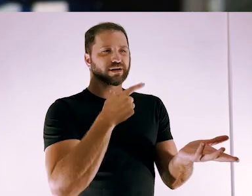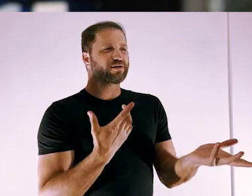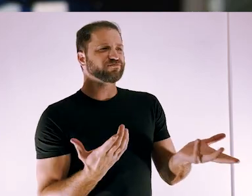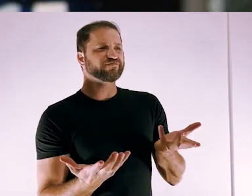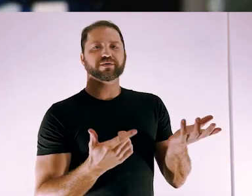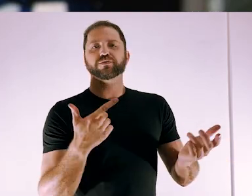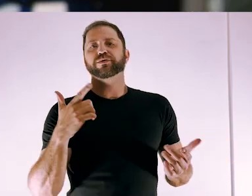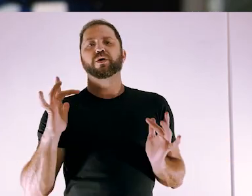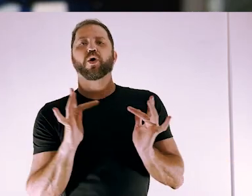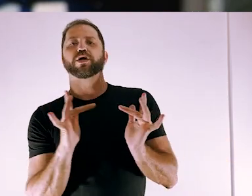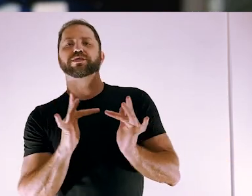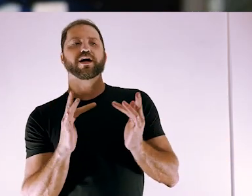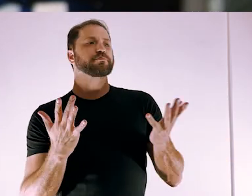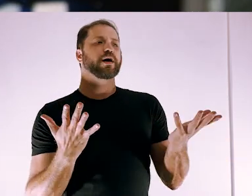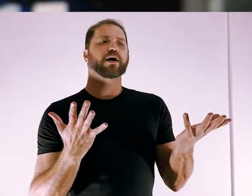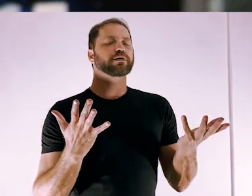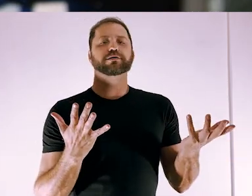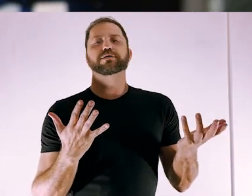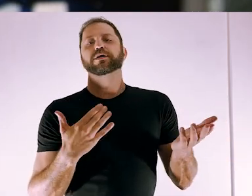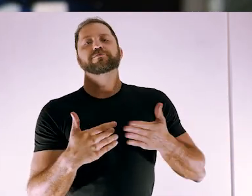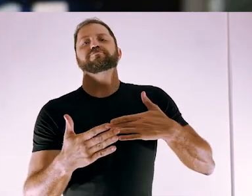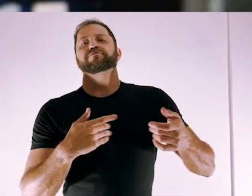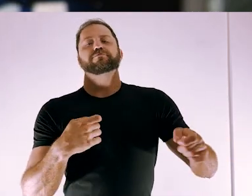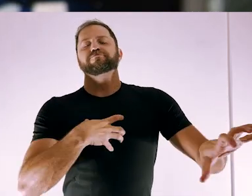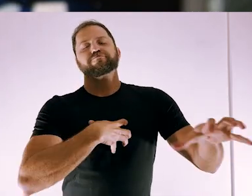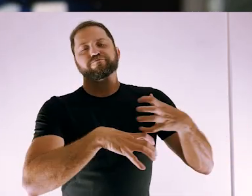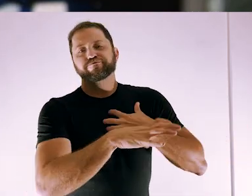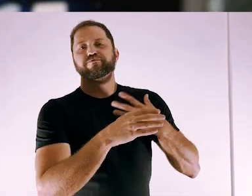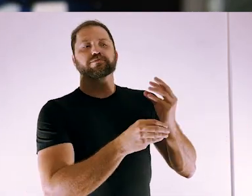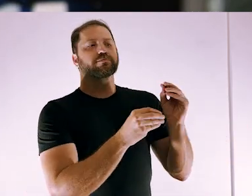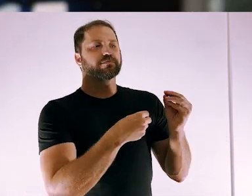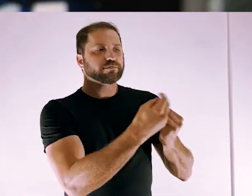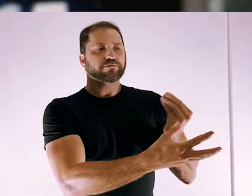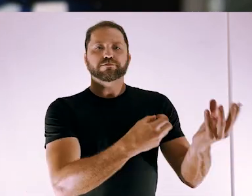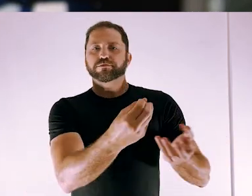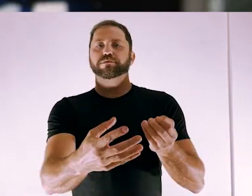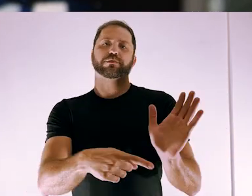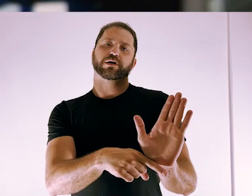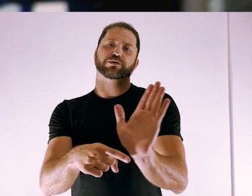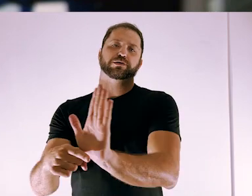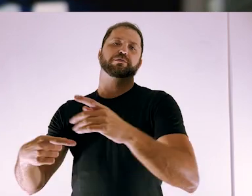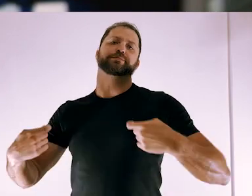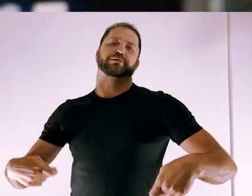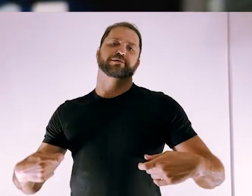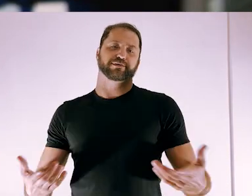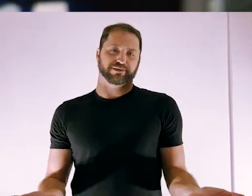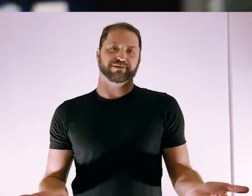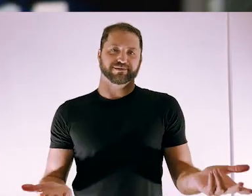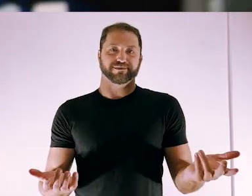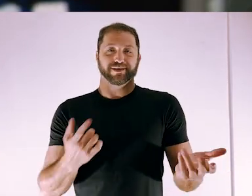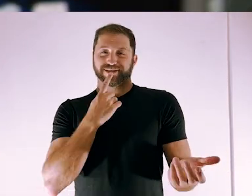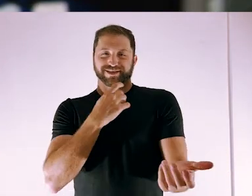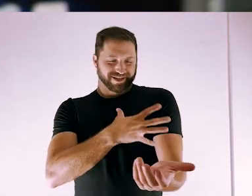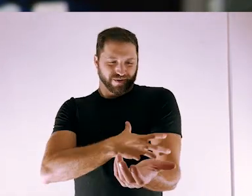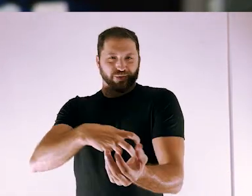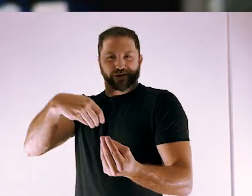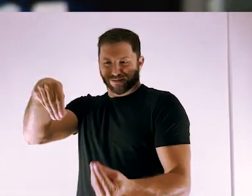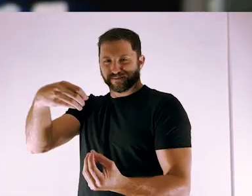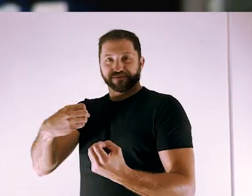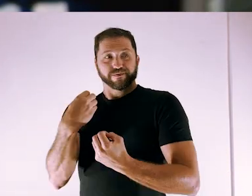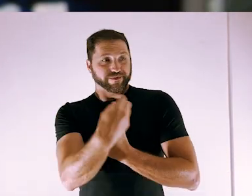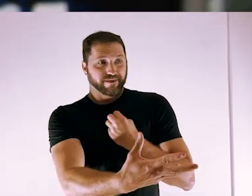alguém, mas quando a gente não tem contato com esse tipo de situação, a gente não acaba se sensibilizando muito com isso. Mas quando você